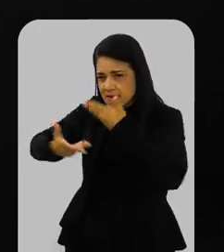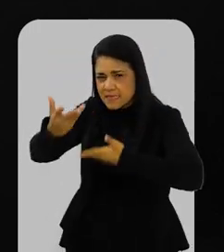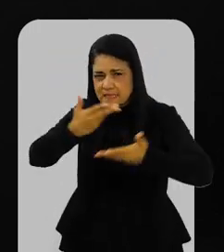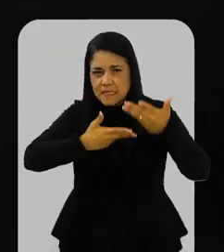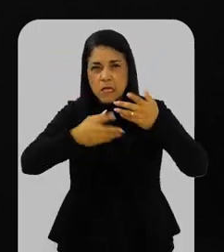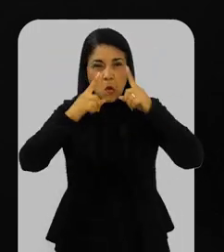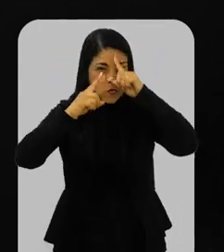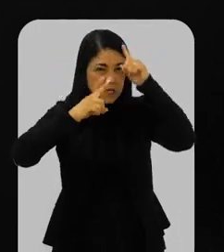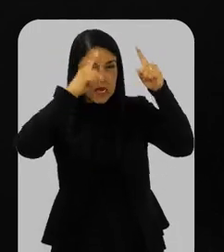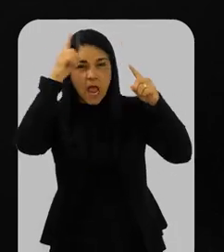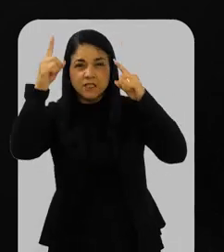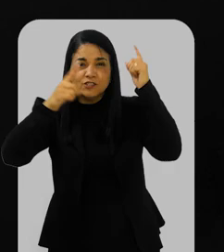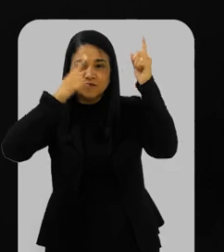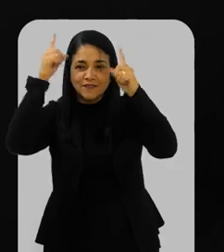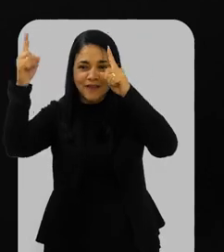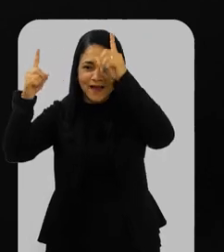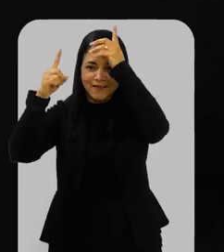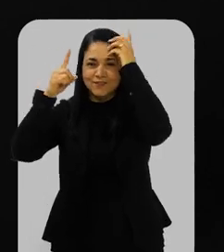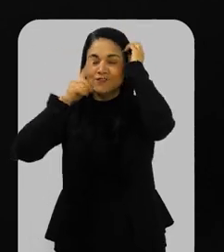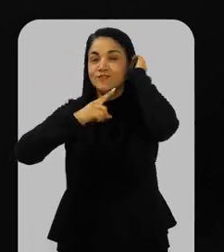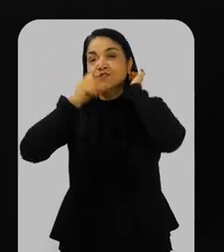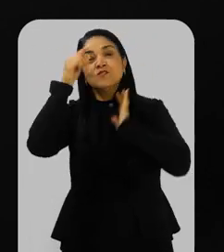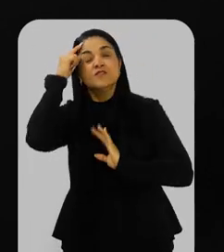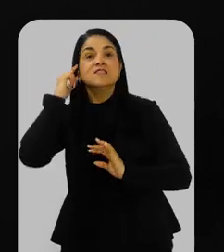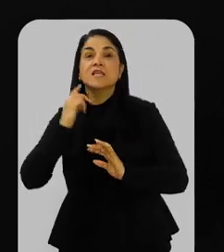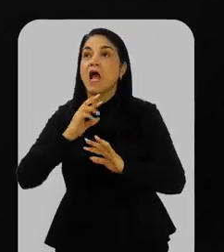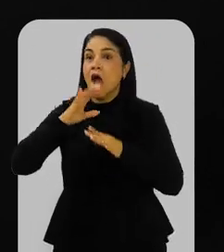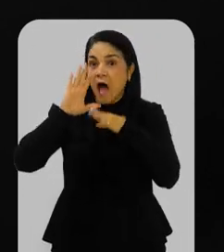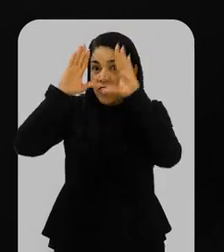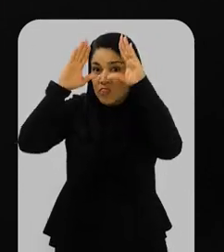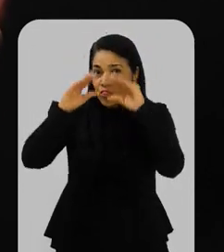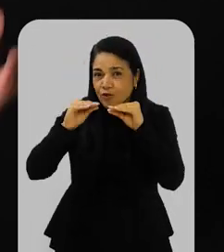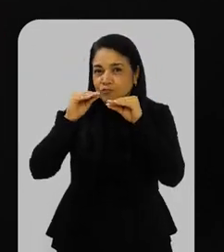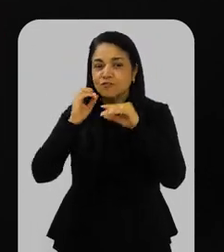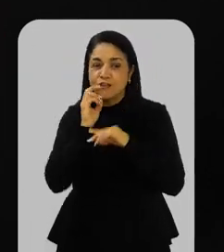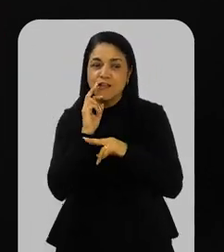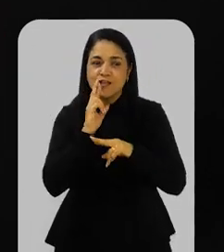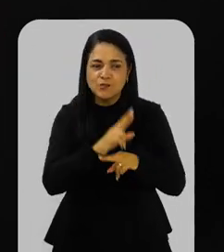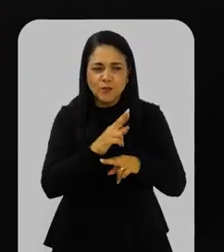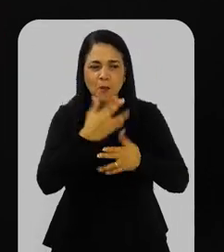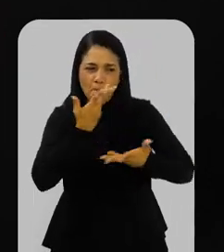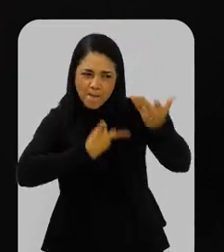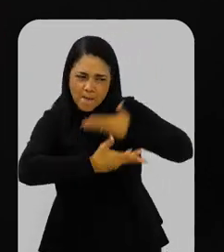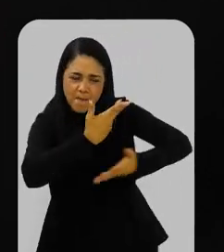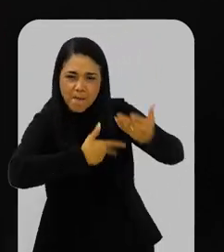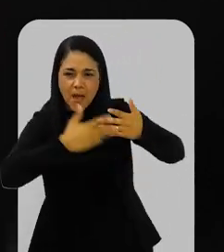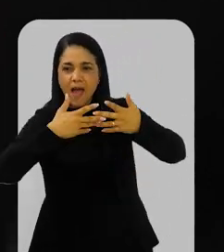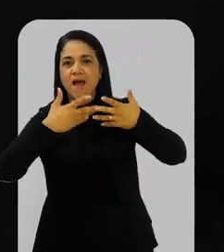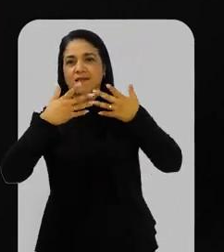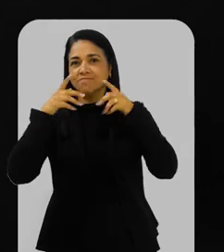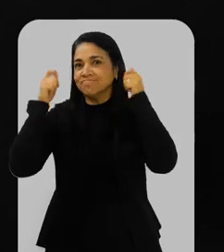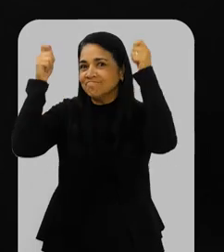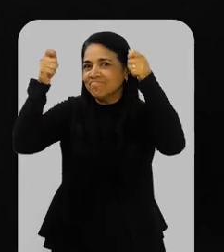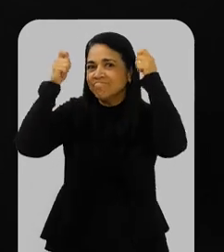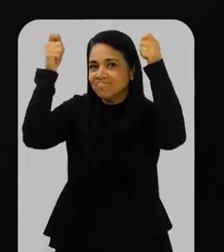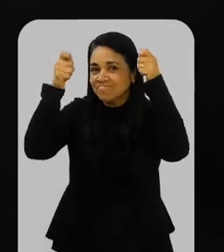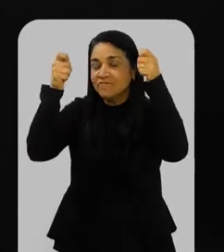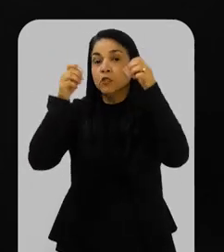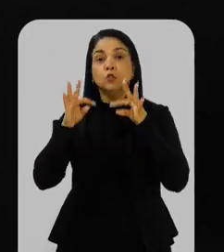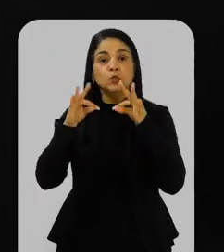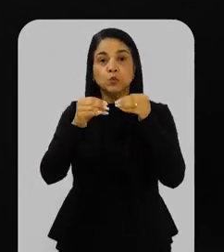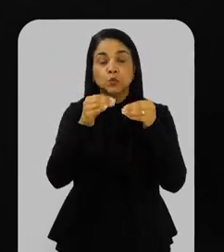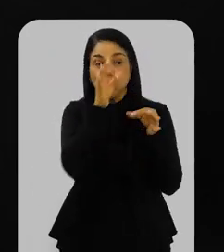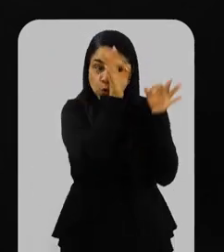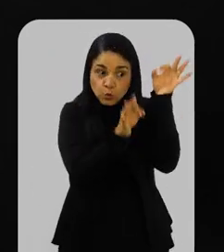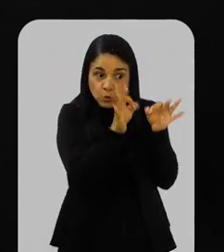com a arena, qual é a criatividade que eles têm durante a noite, se eles passaram a noite inteira respondendo e correspondendo ao espetáculo, tudo